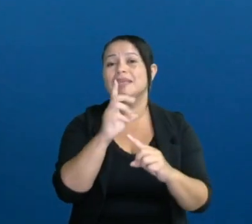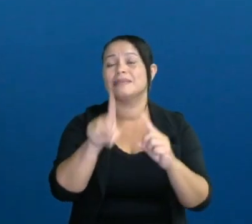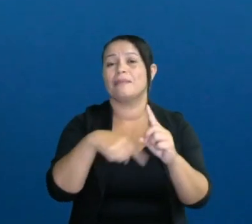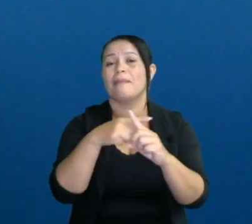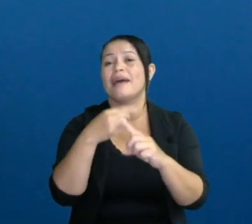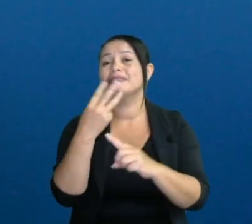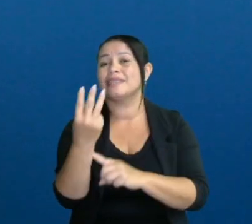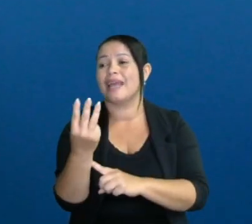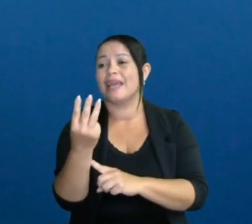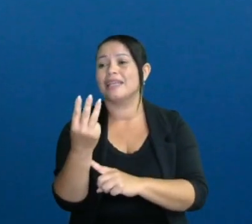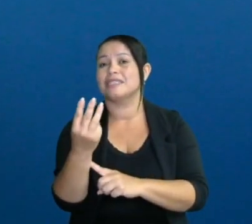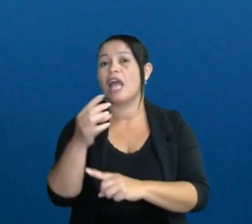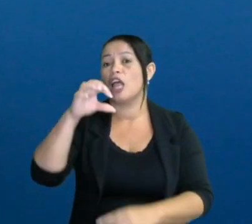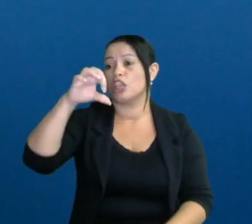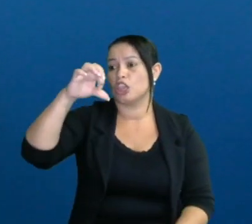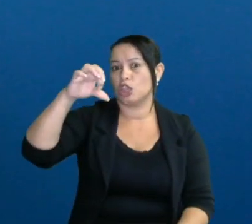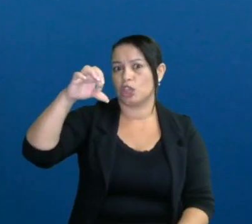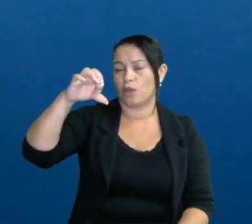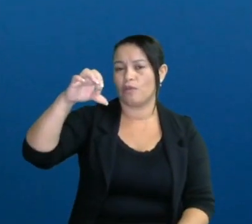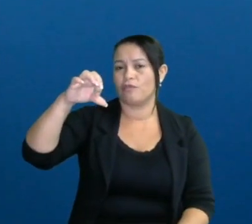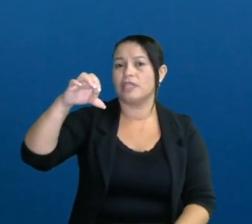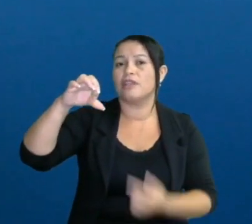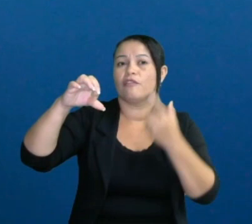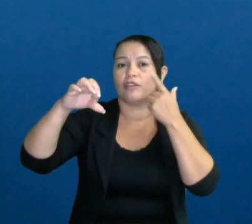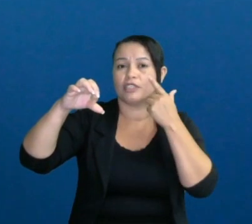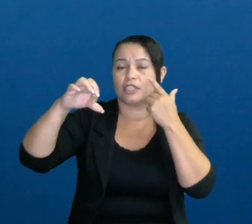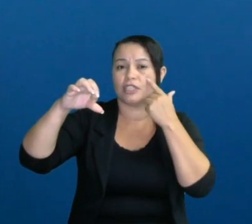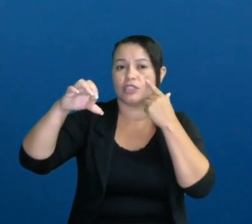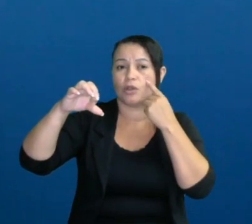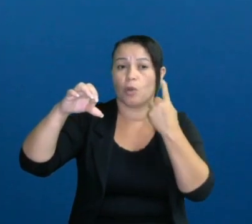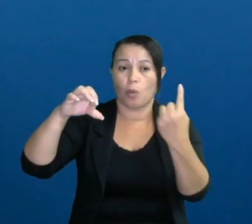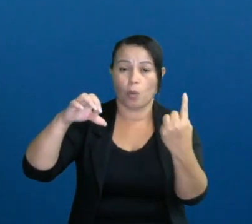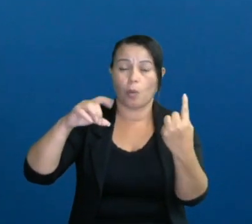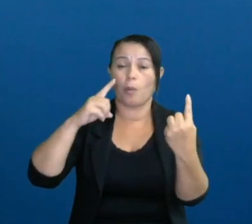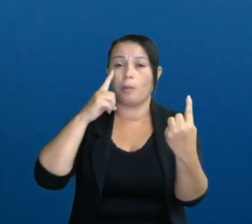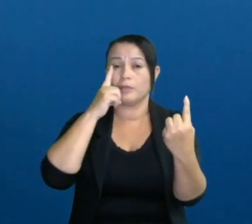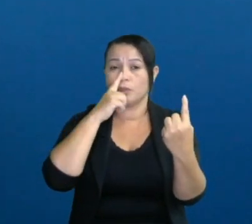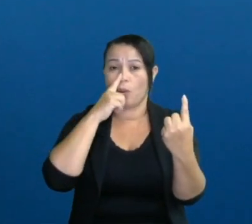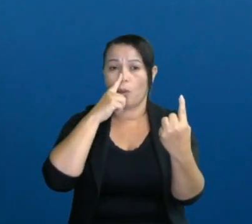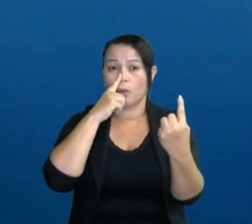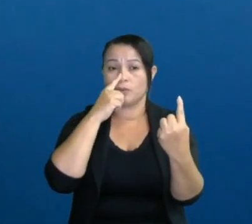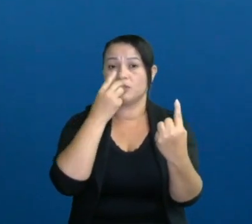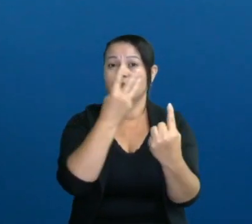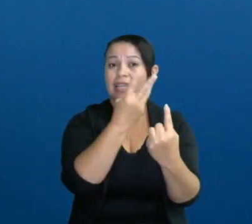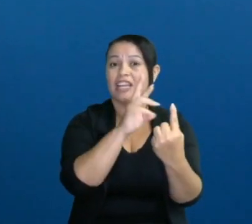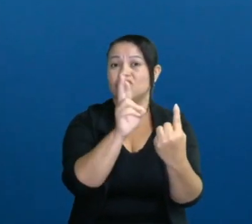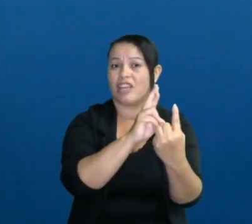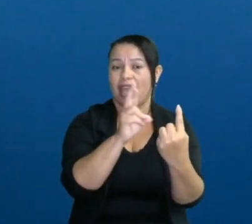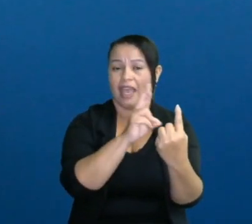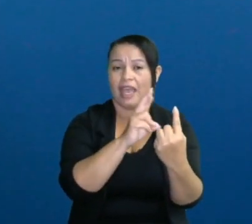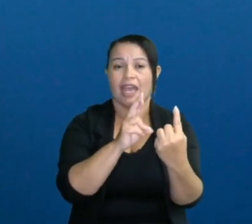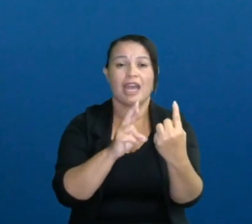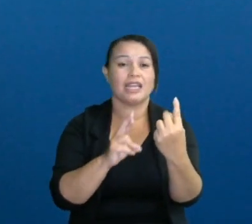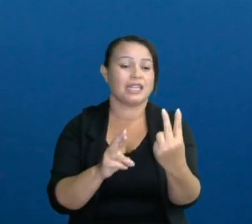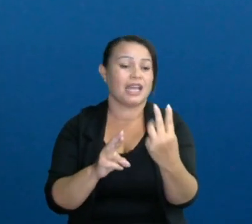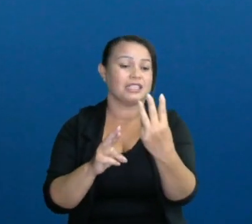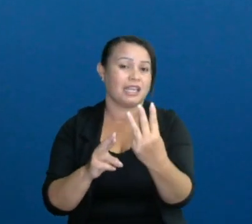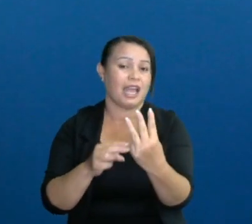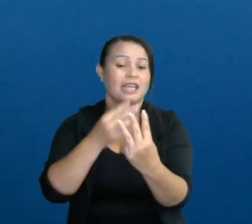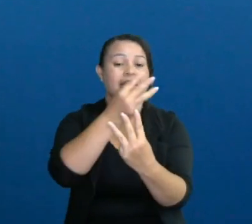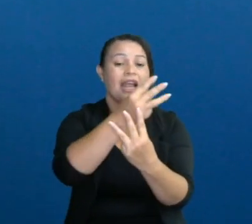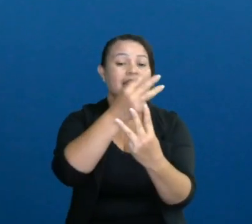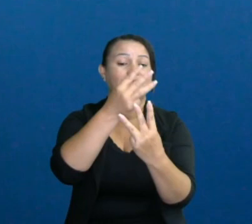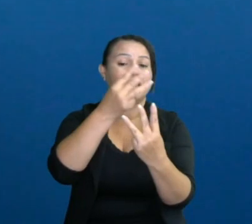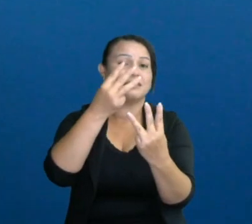3 ficaria 9. Então, ó, um biscoito custando R$3, 3 biscoitos